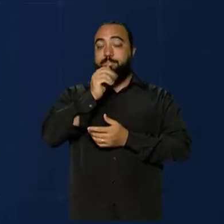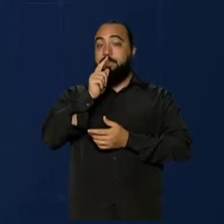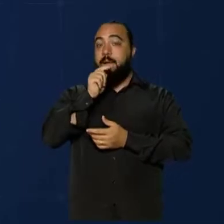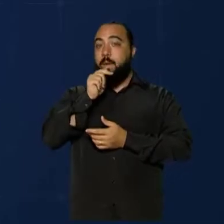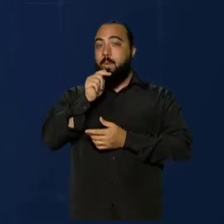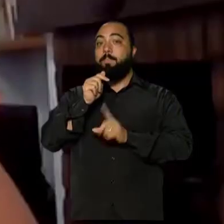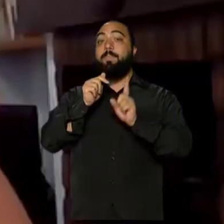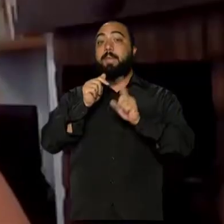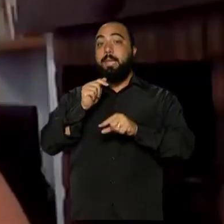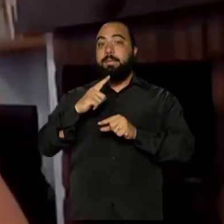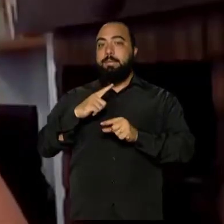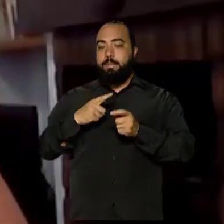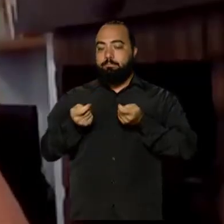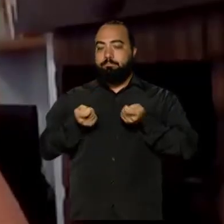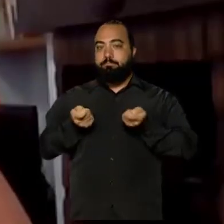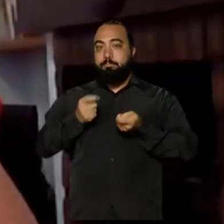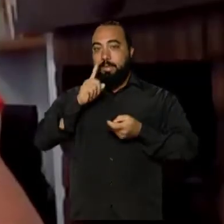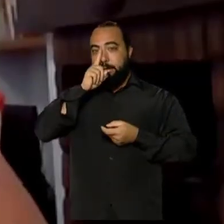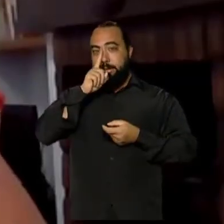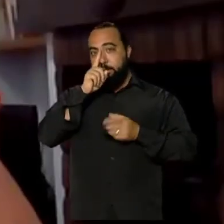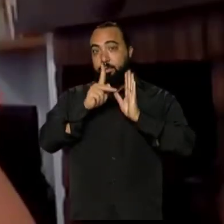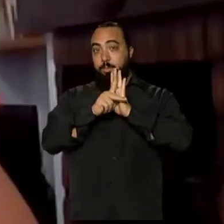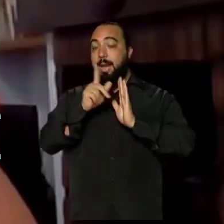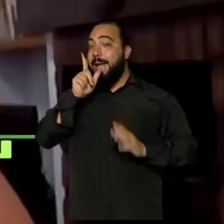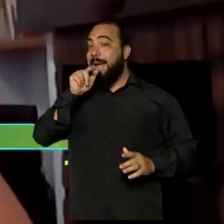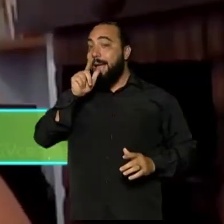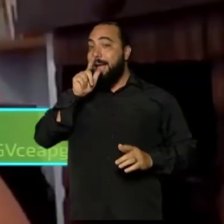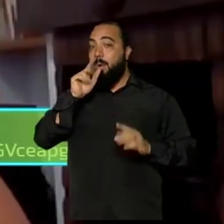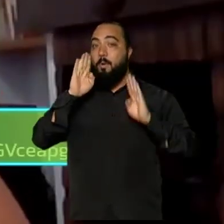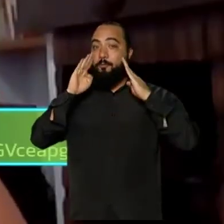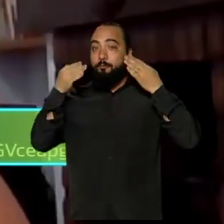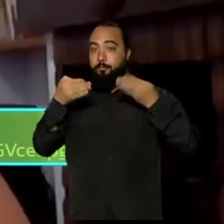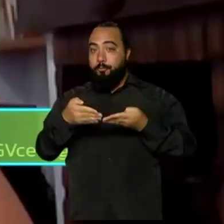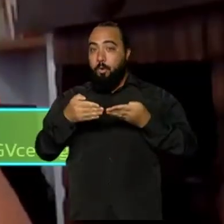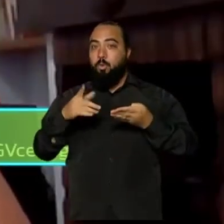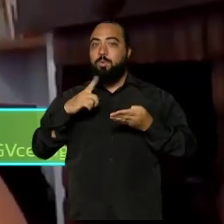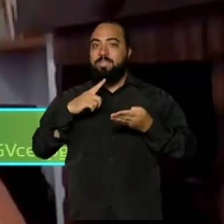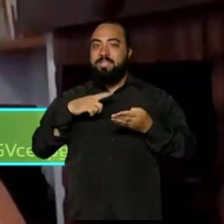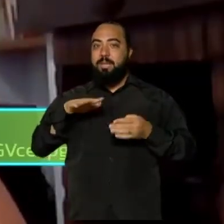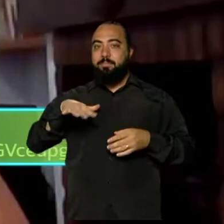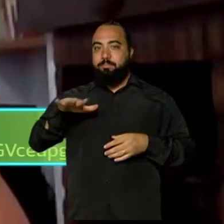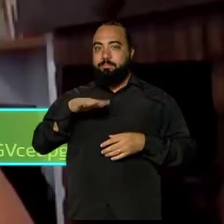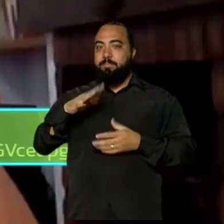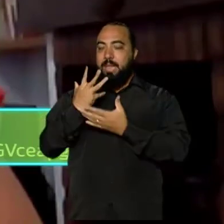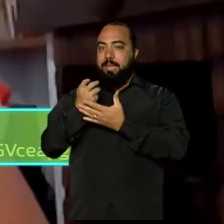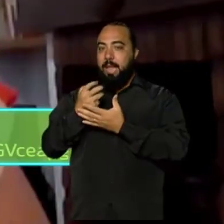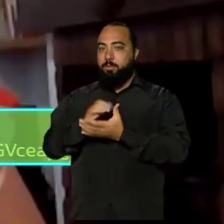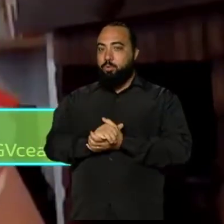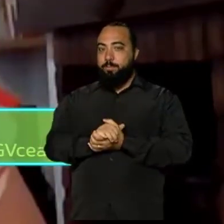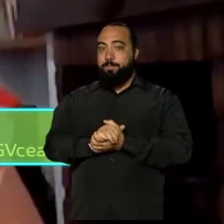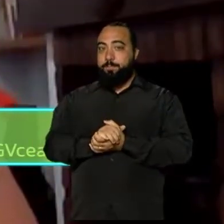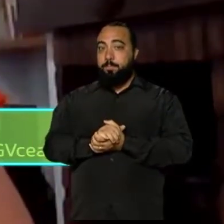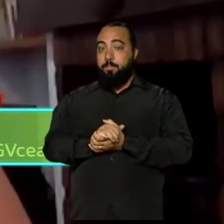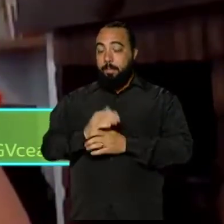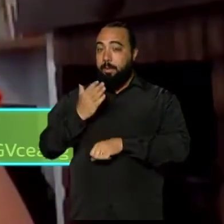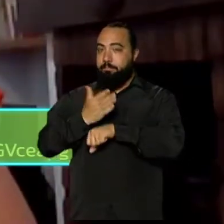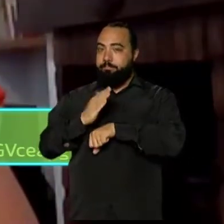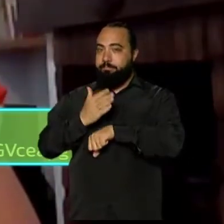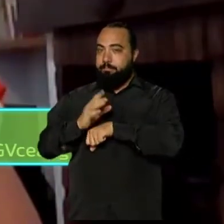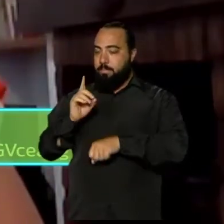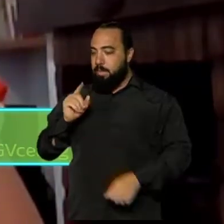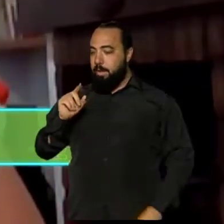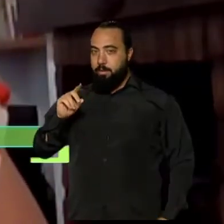de riscos relacionados à água com foco na prática de dados, ou nas práticas de